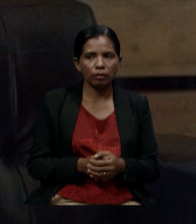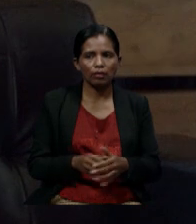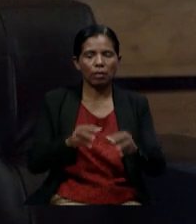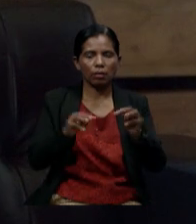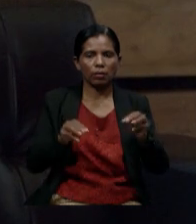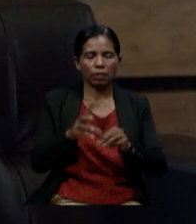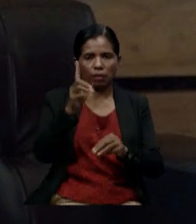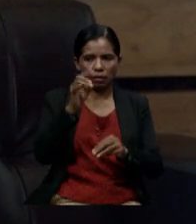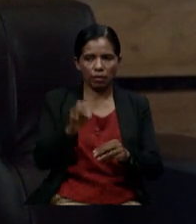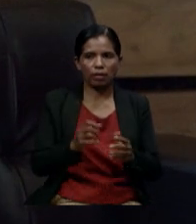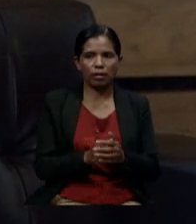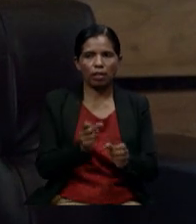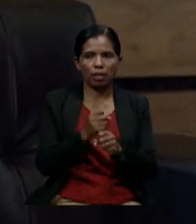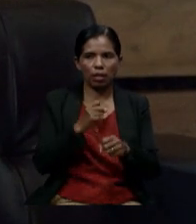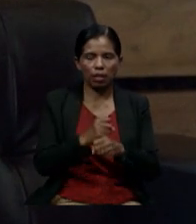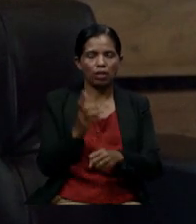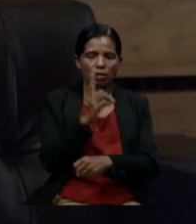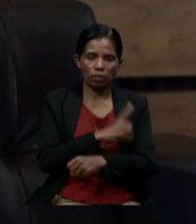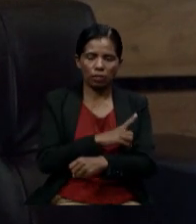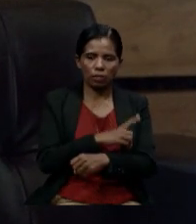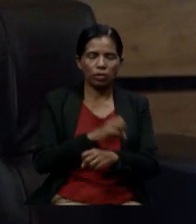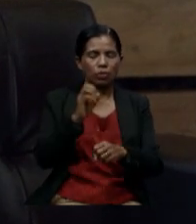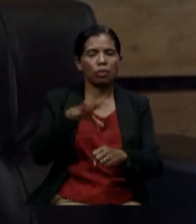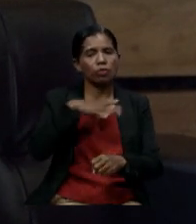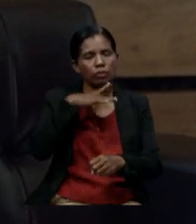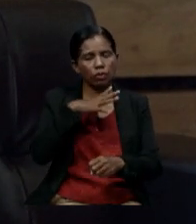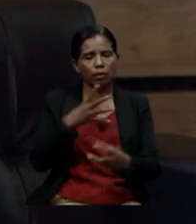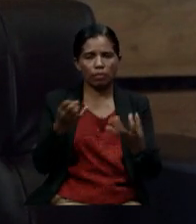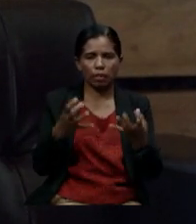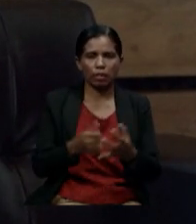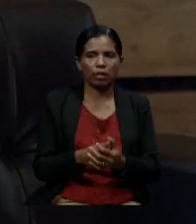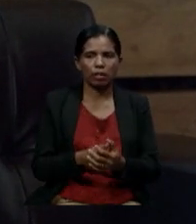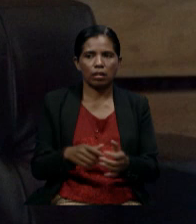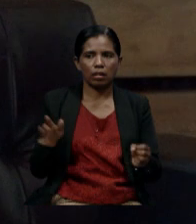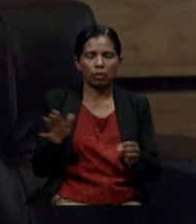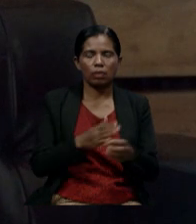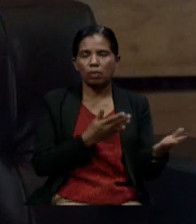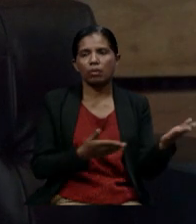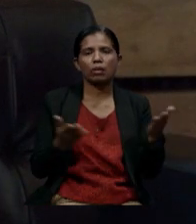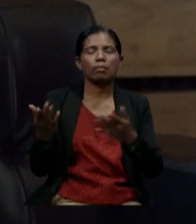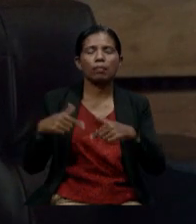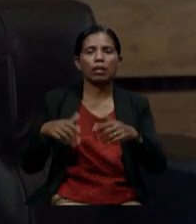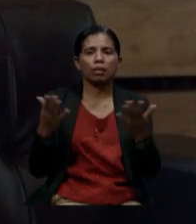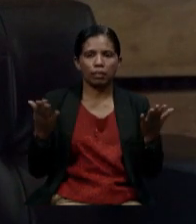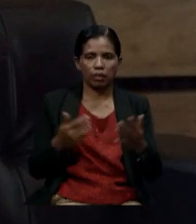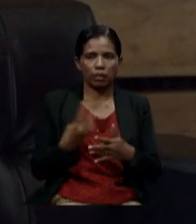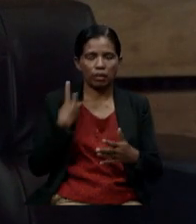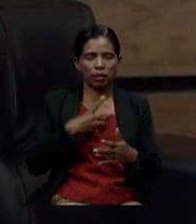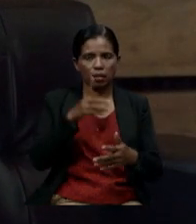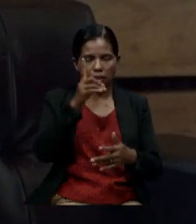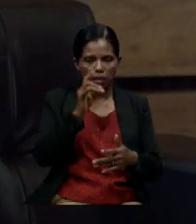Município de Liliu, produz cada lorong, cada semana, e lixo serne canaliza para neve. Por exemplo, Itareca daqui a